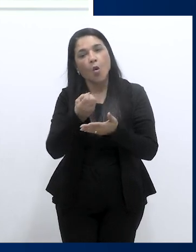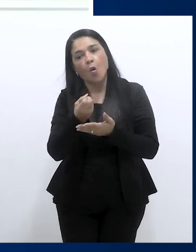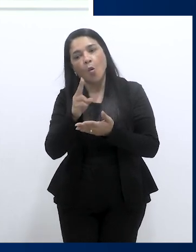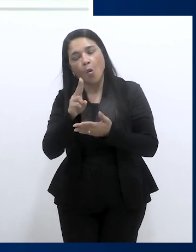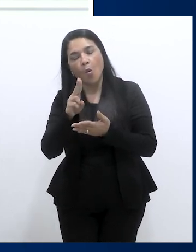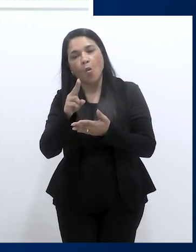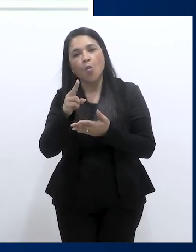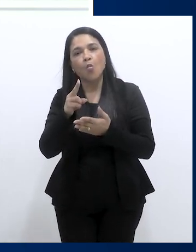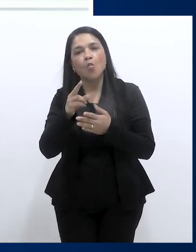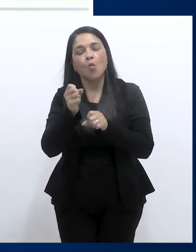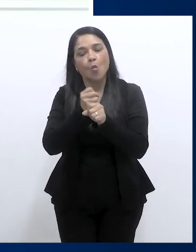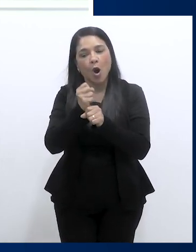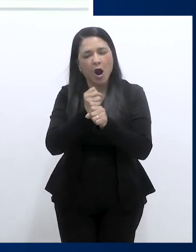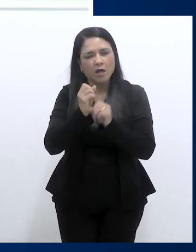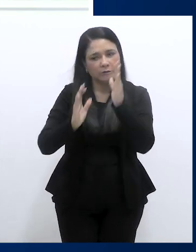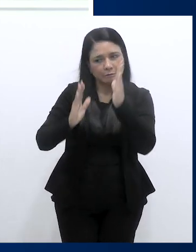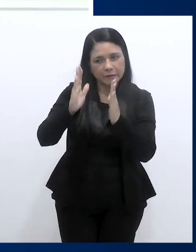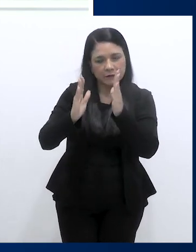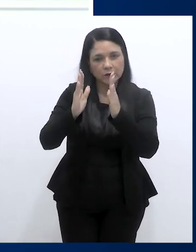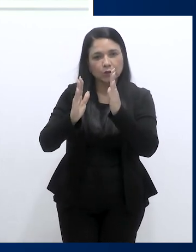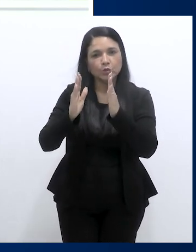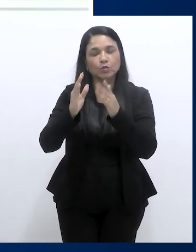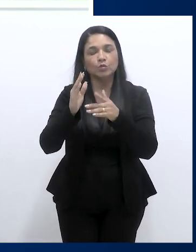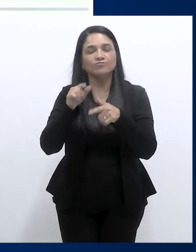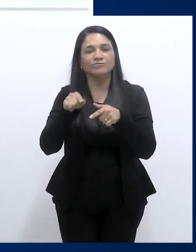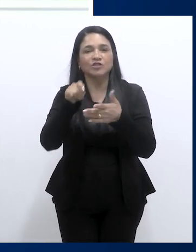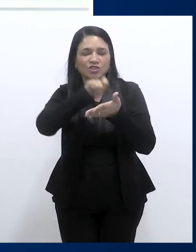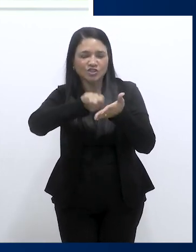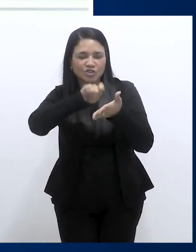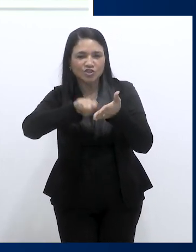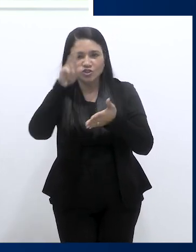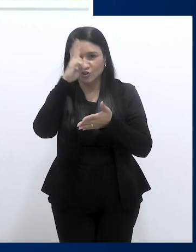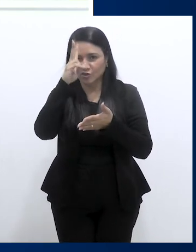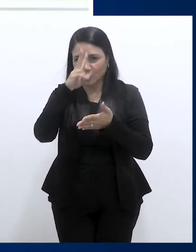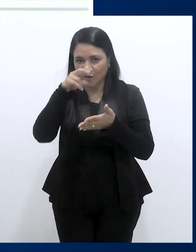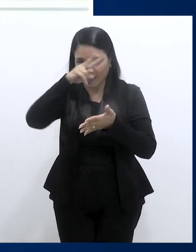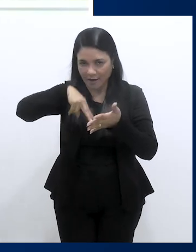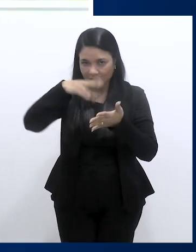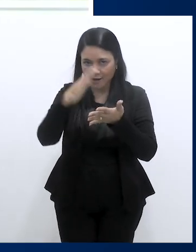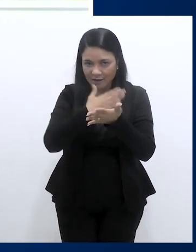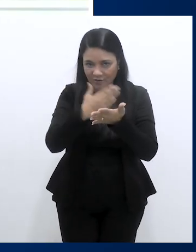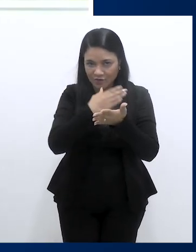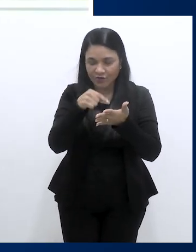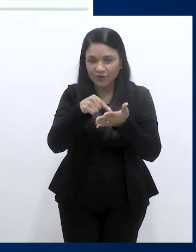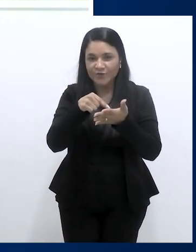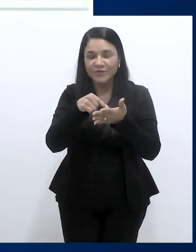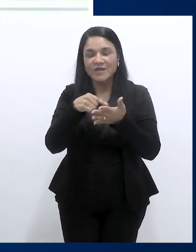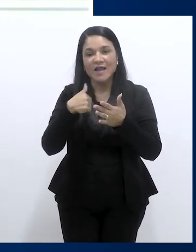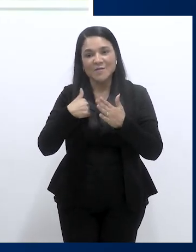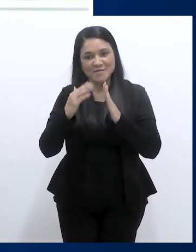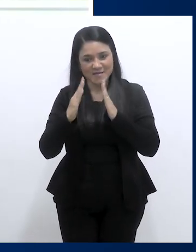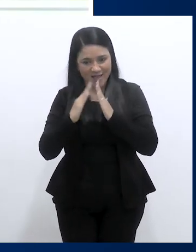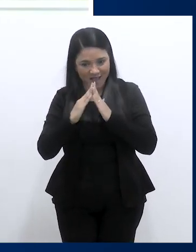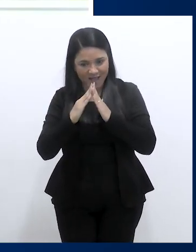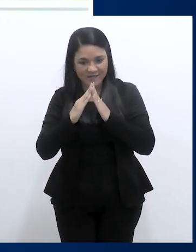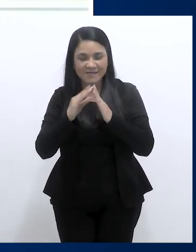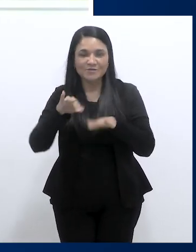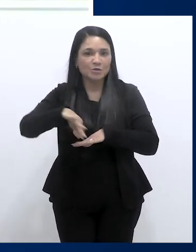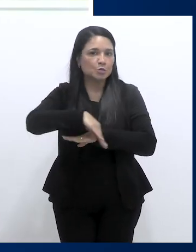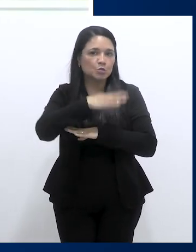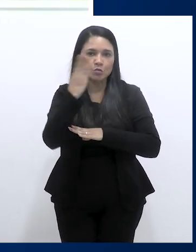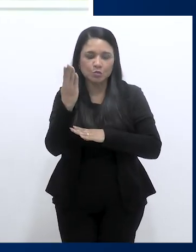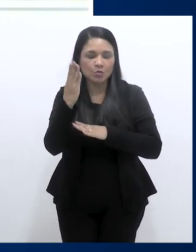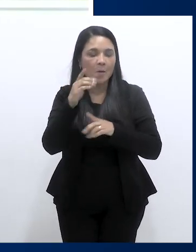em que se passa o livro. Então, quer dizer, a gente vive isso. E quando é na casa da gente, então, aí que é o mês